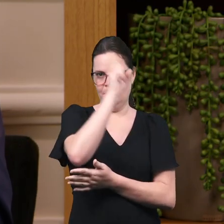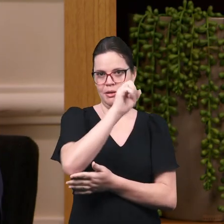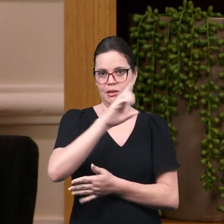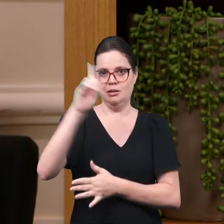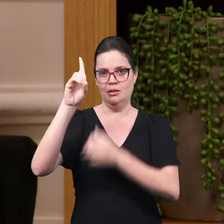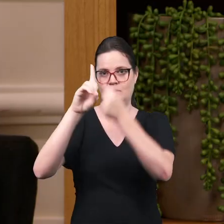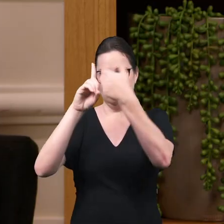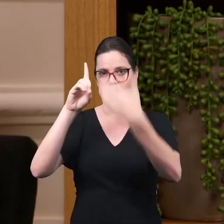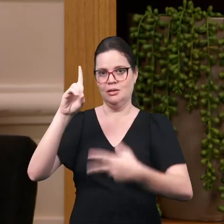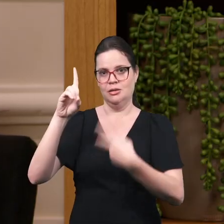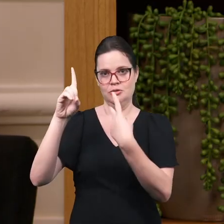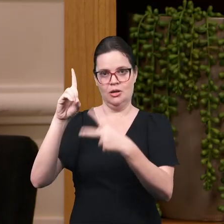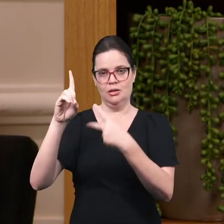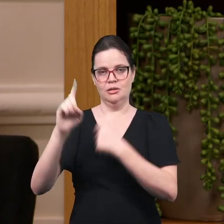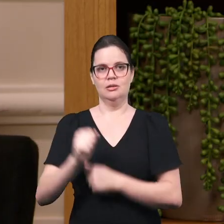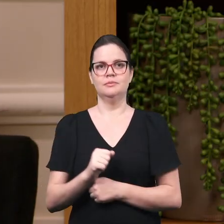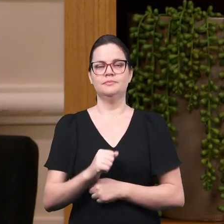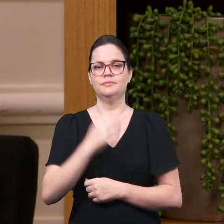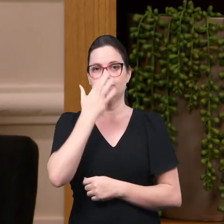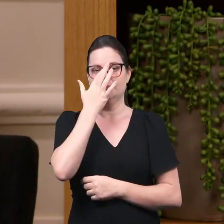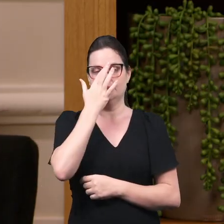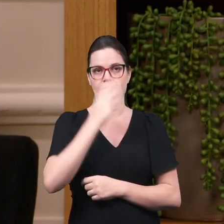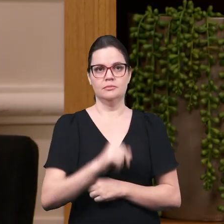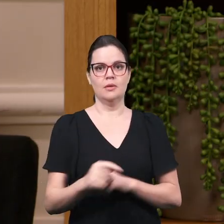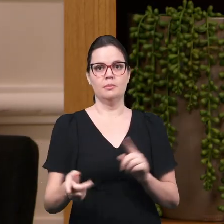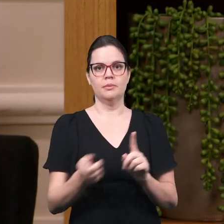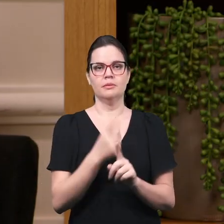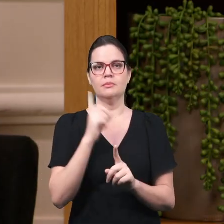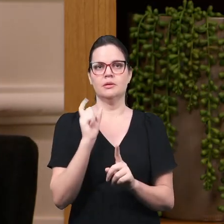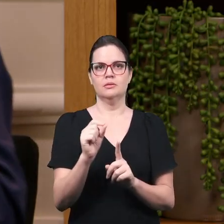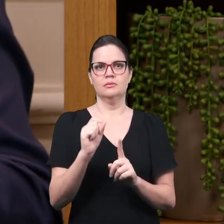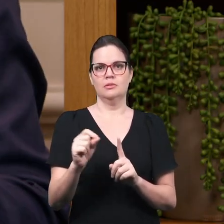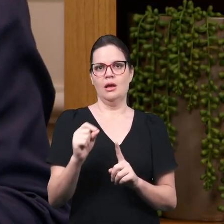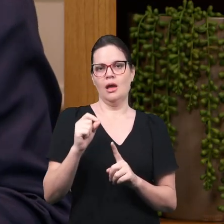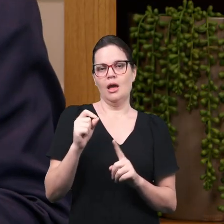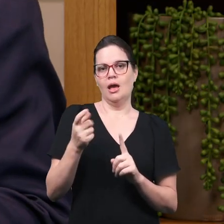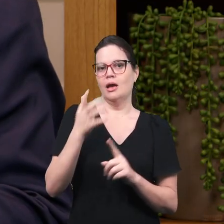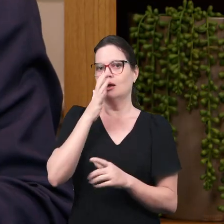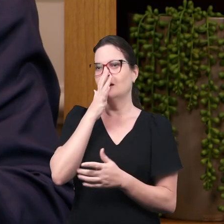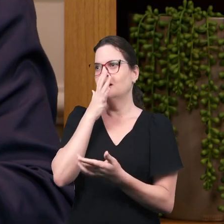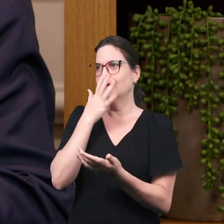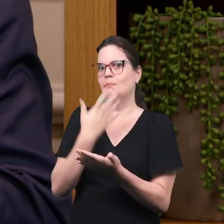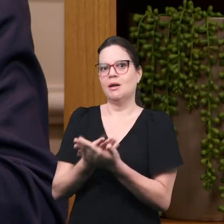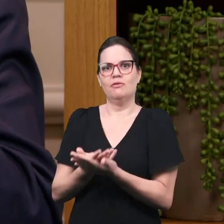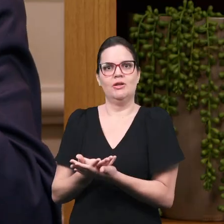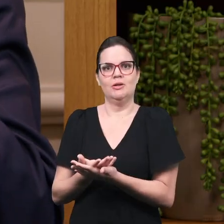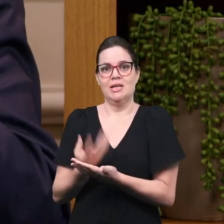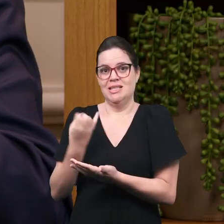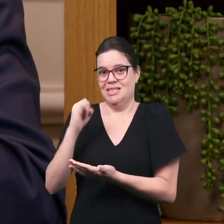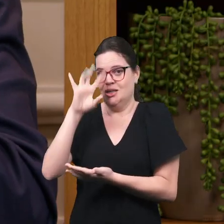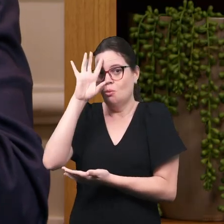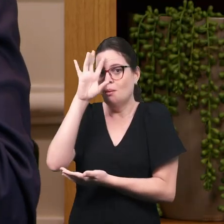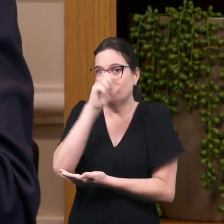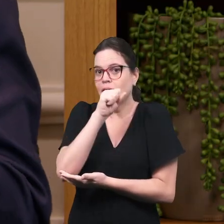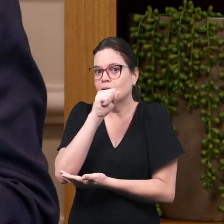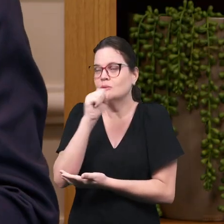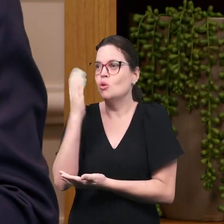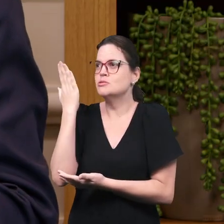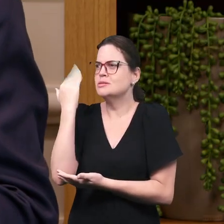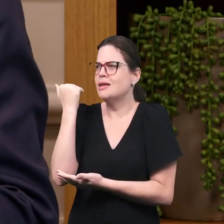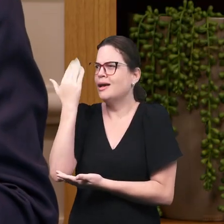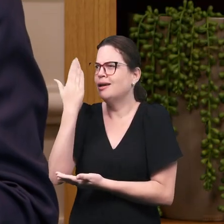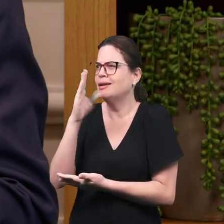Deus. Então, o primeiro, nós falamos aqui que é se maravilhar. Porque à medida que você conhece, se